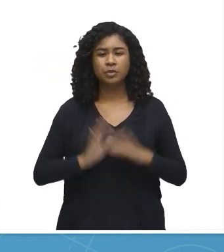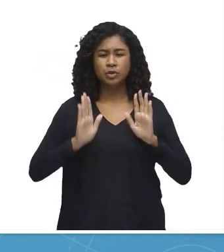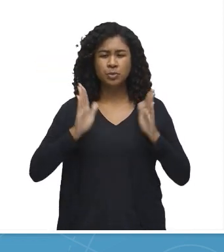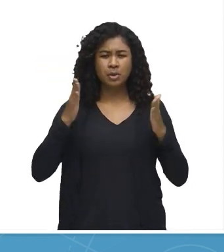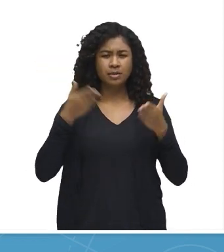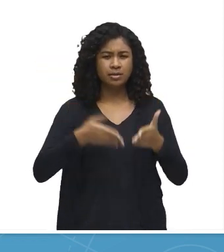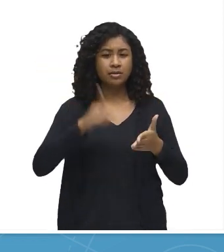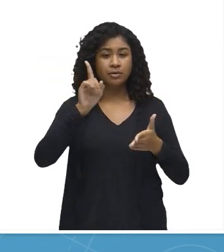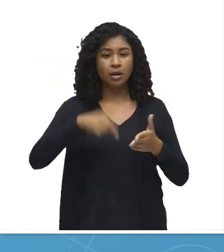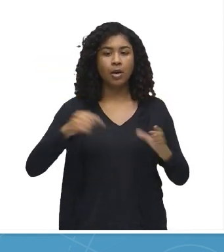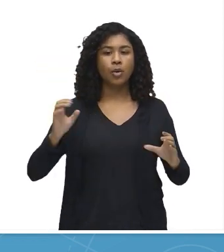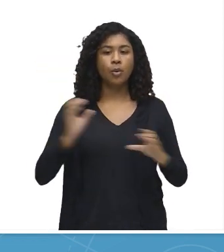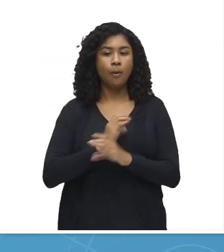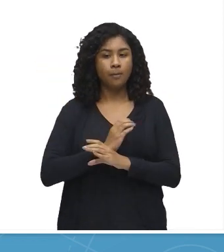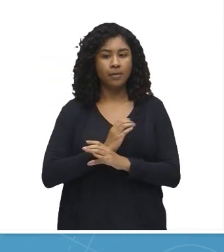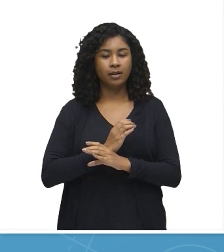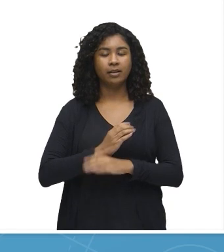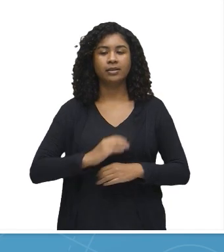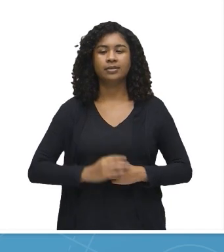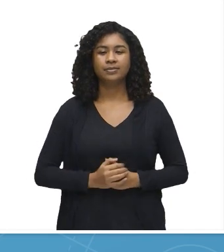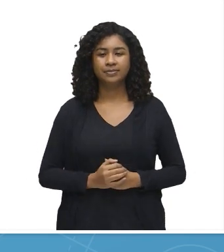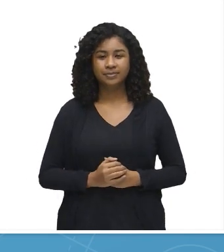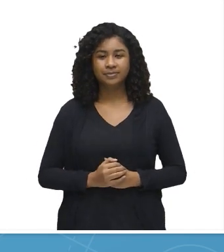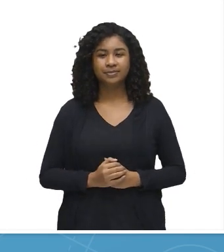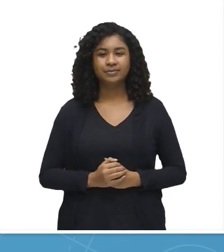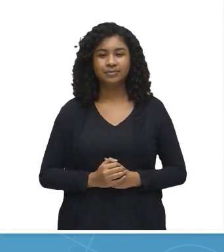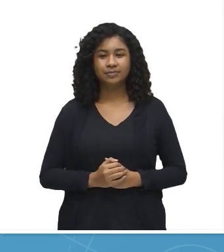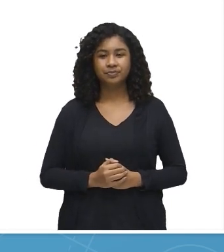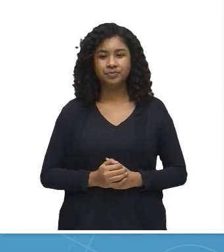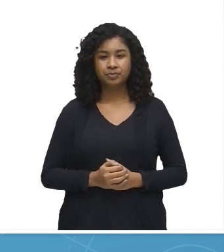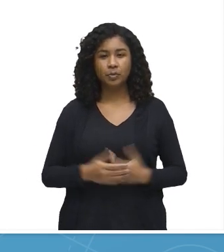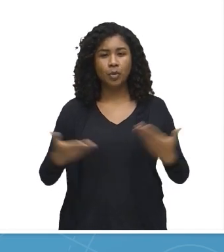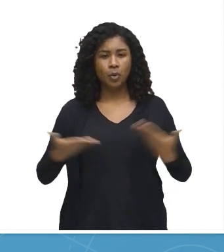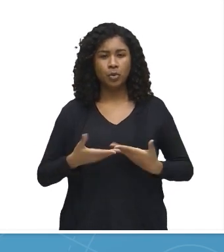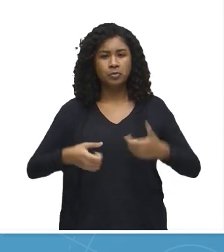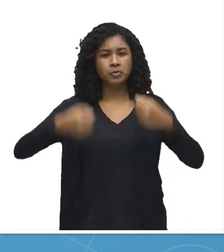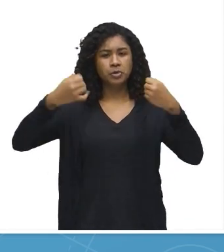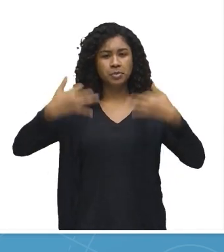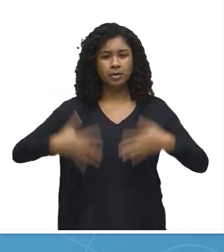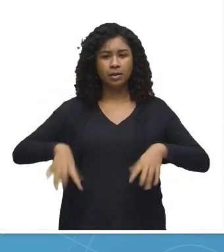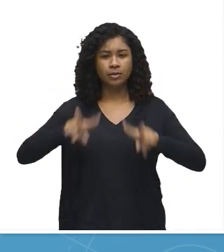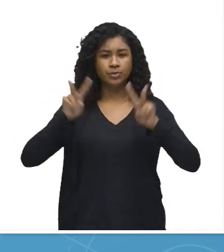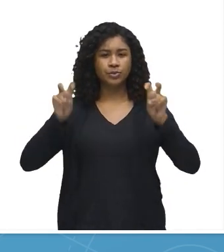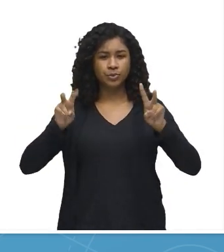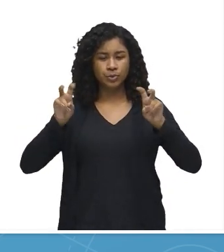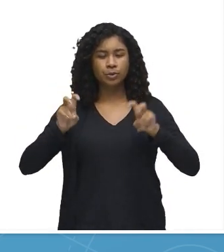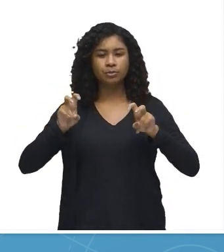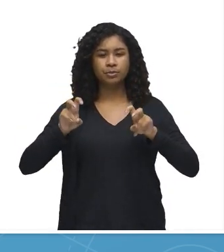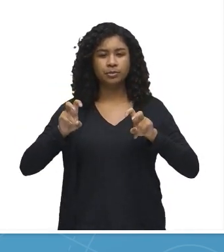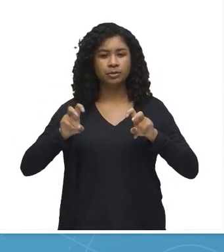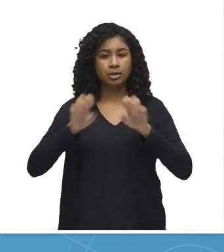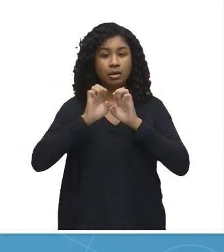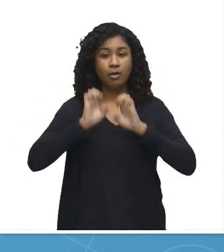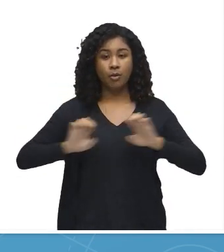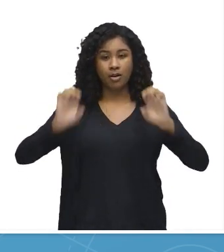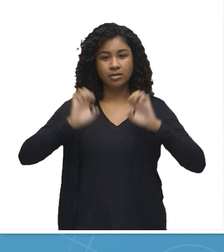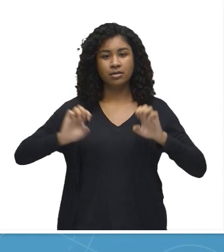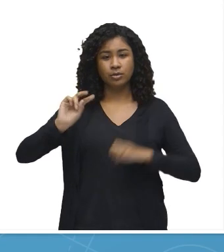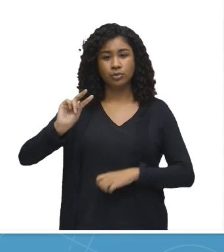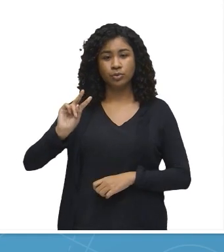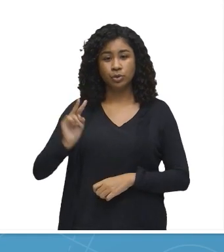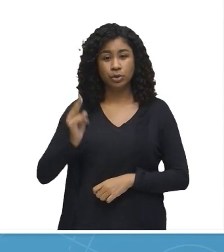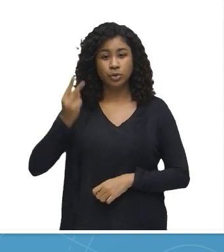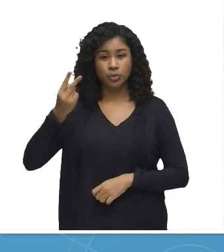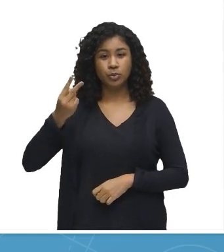segundo grau completas, tá? Então a gente vai trabalhar as equações do segundo grau completas, mas aí lá no finalzinho da aula eu vou